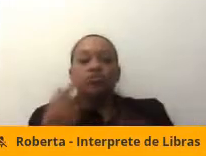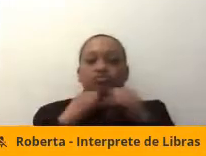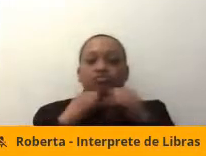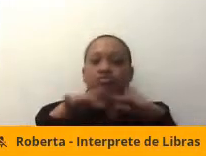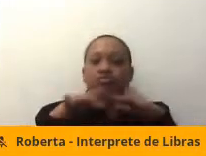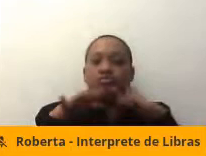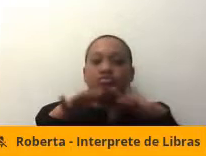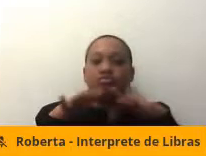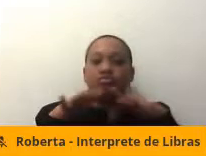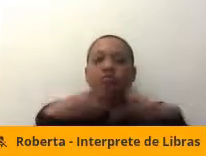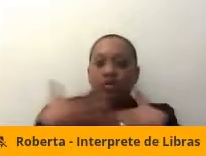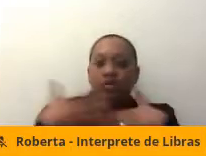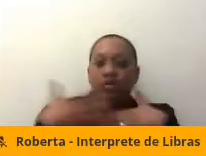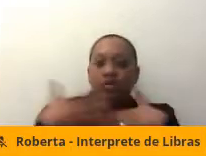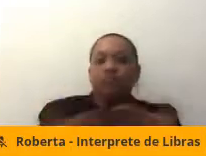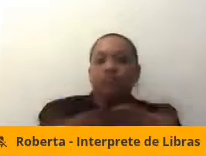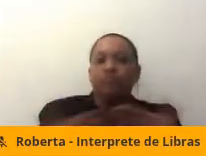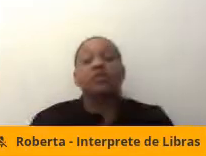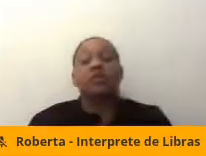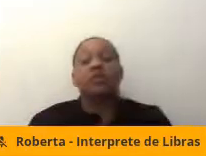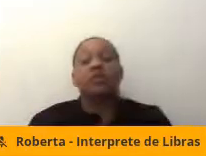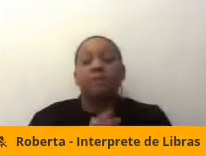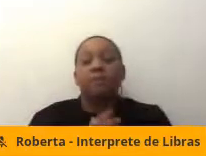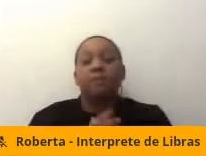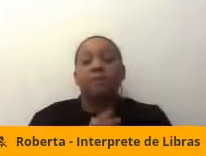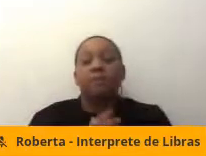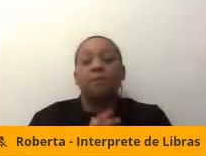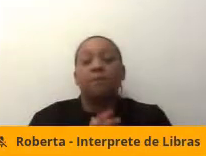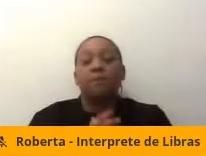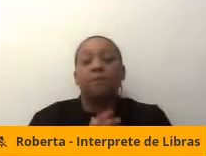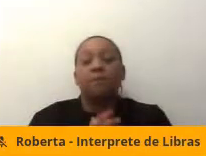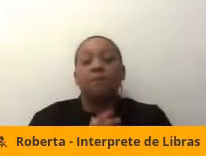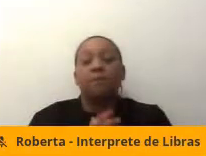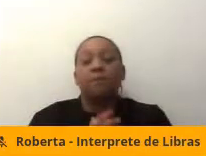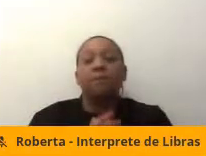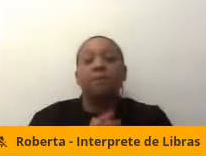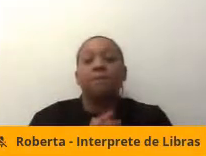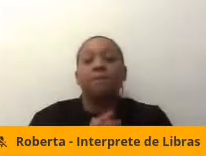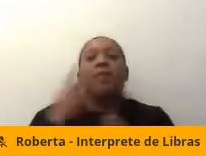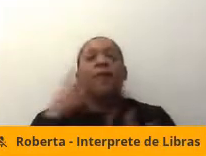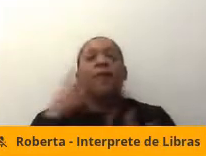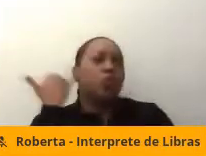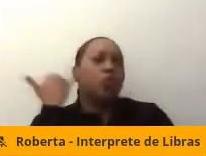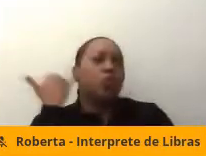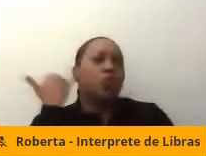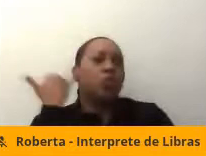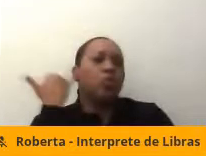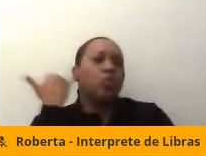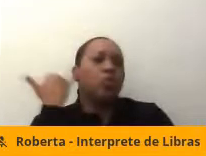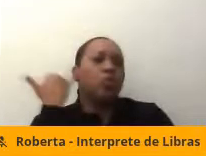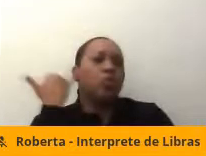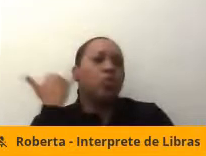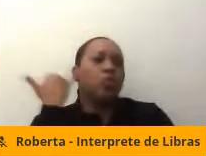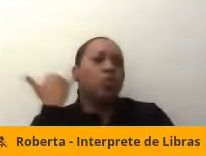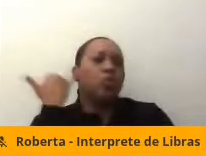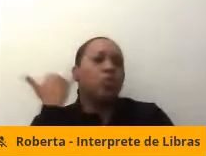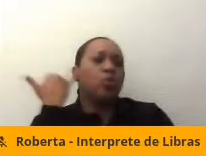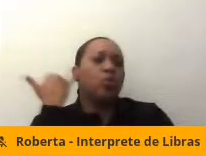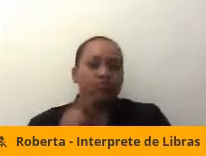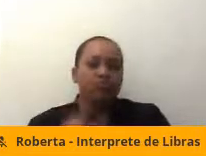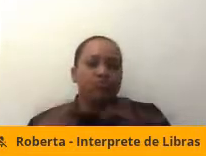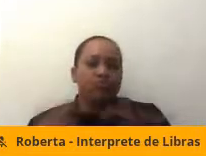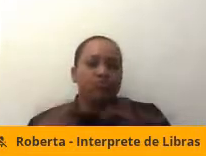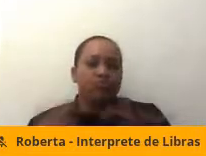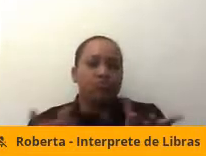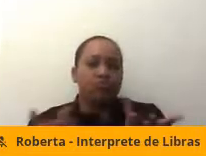escuto muito, como eu trabalho com essas curvas de contágio e previsões, sempre perguntam, né? Como é que a gente já sabe se a epidemia